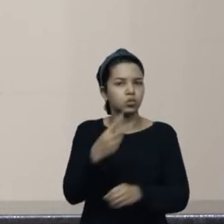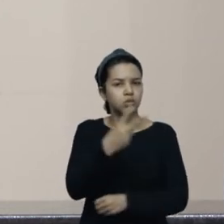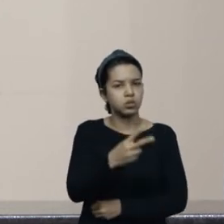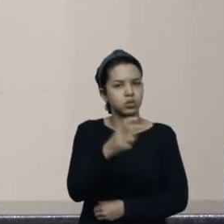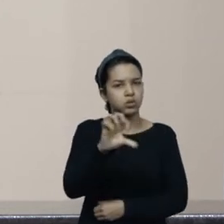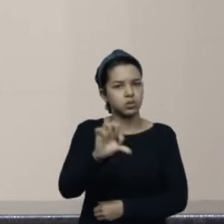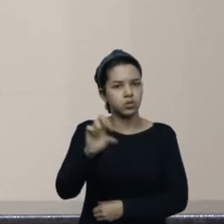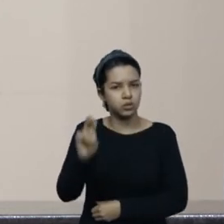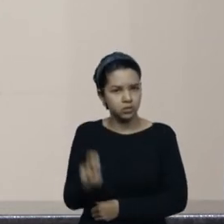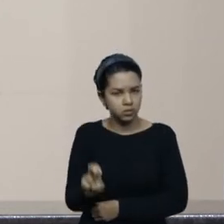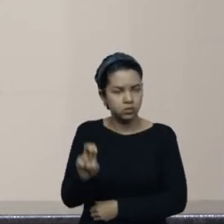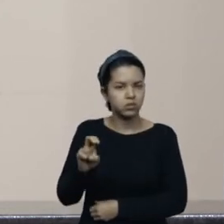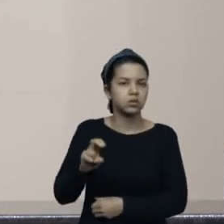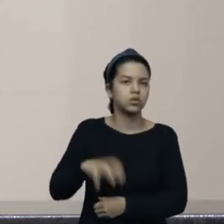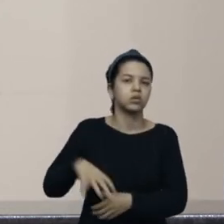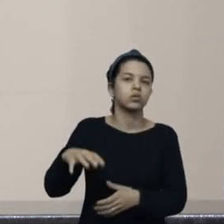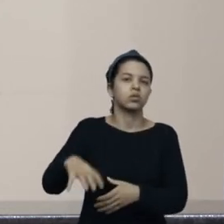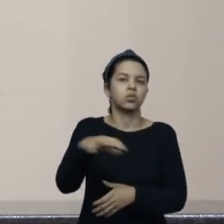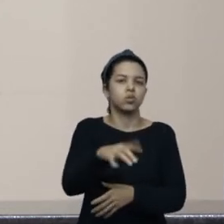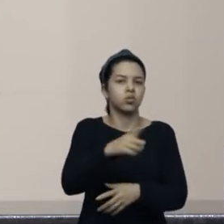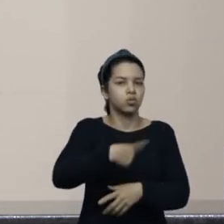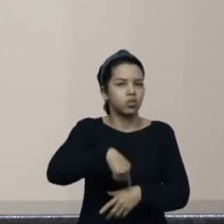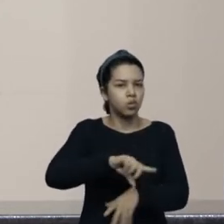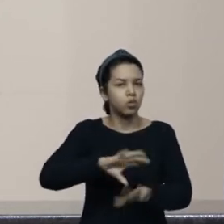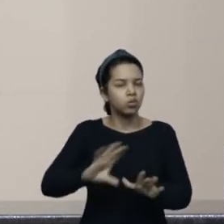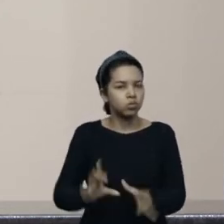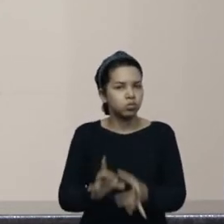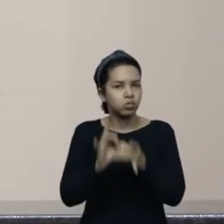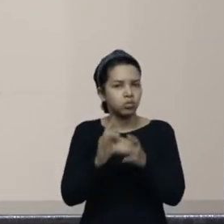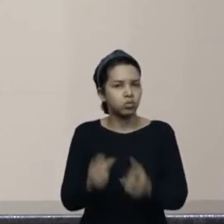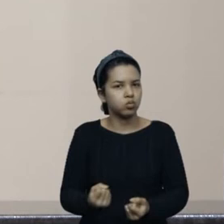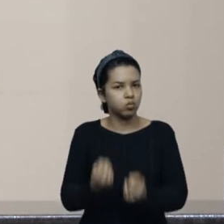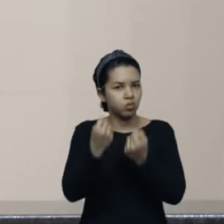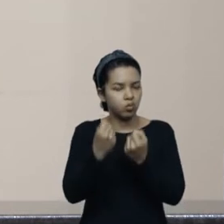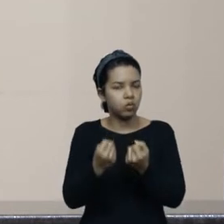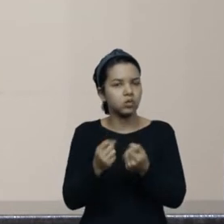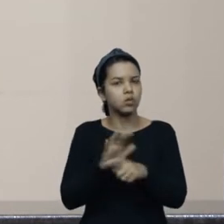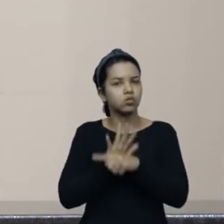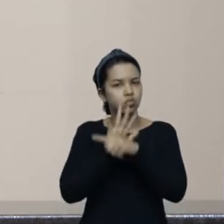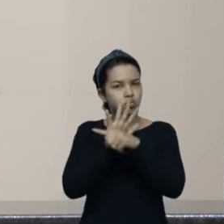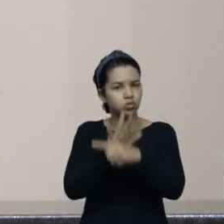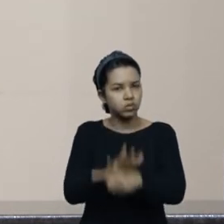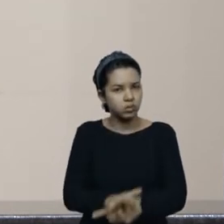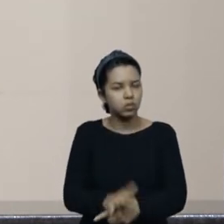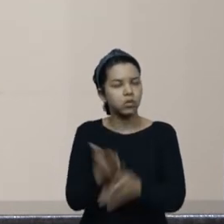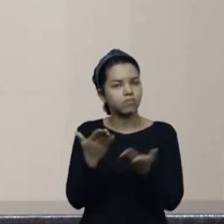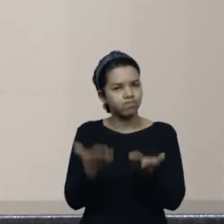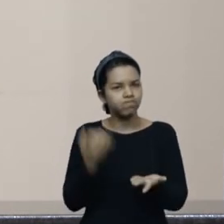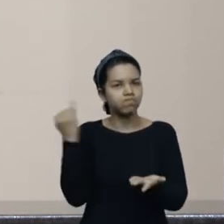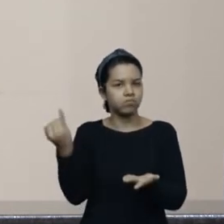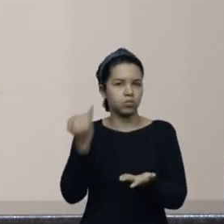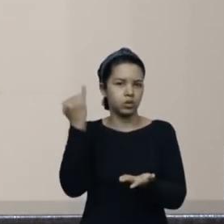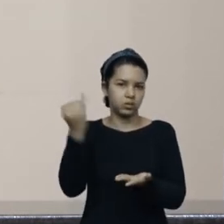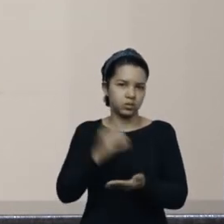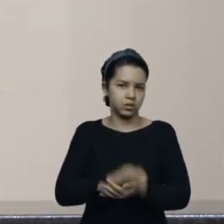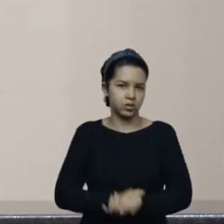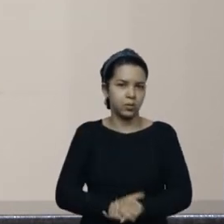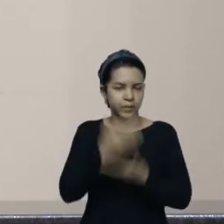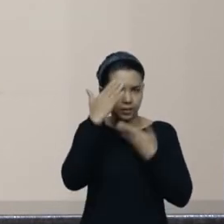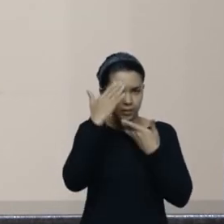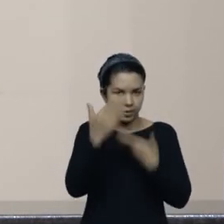aqui que a gente una todos os esforços para procurar ajudar nessa nobre causa. Obrigado pela sua